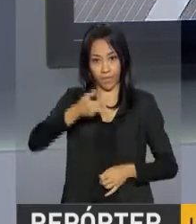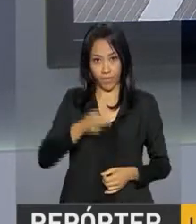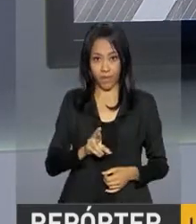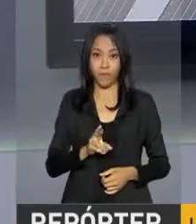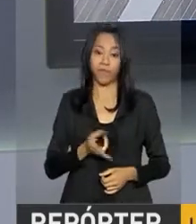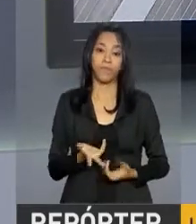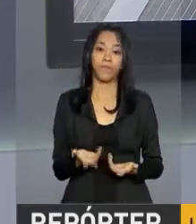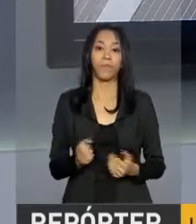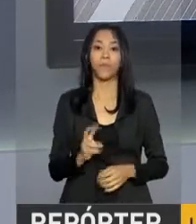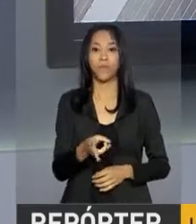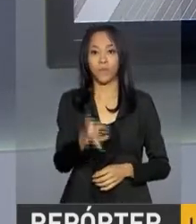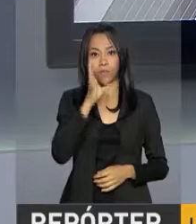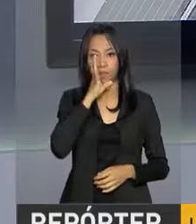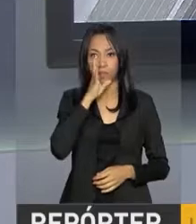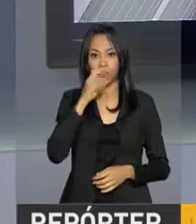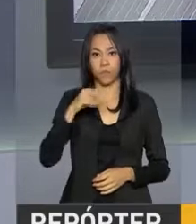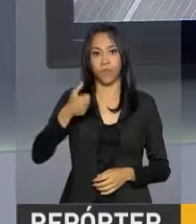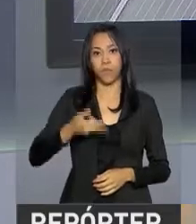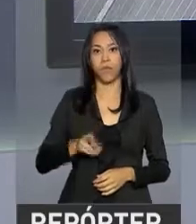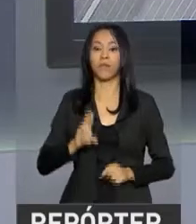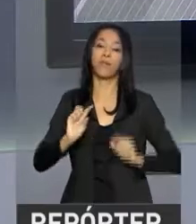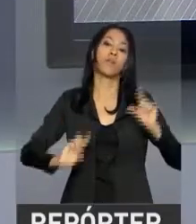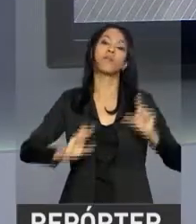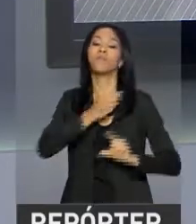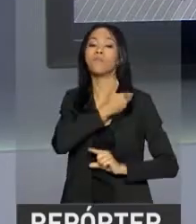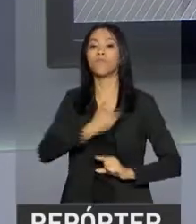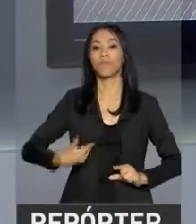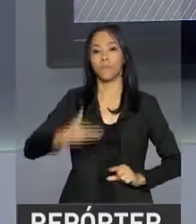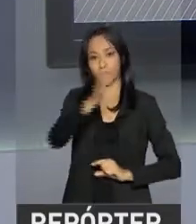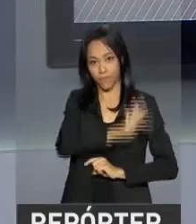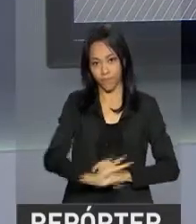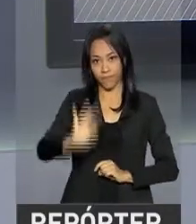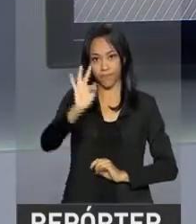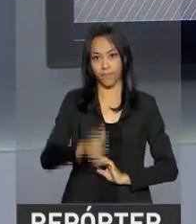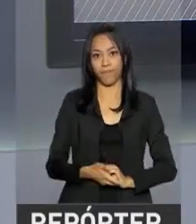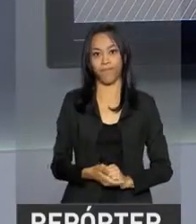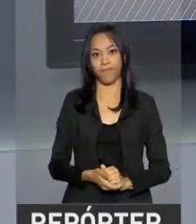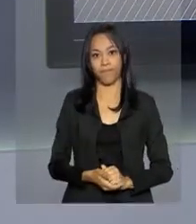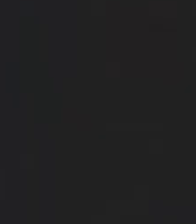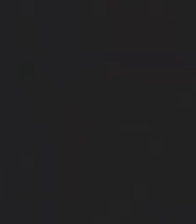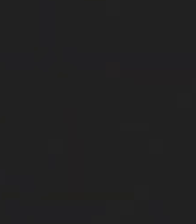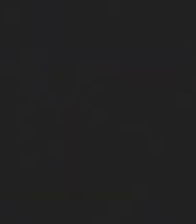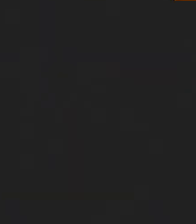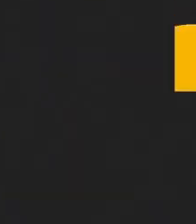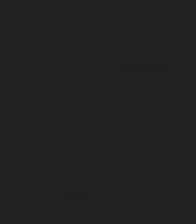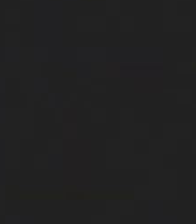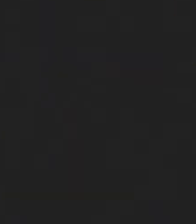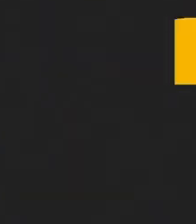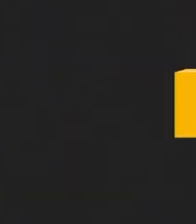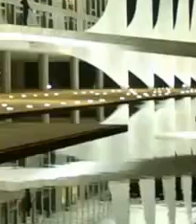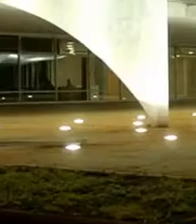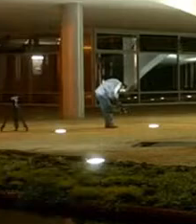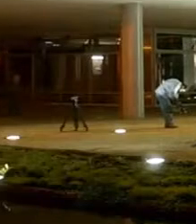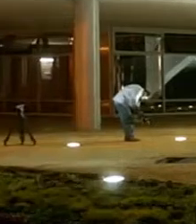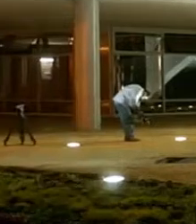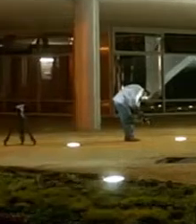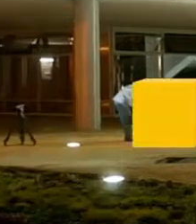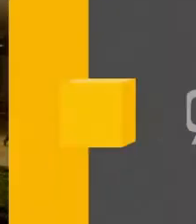NBR na internet. Continue com a gente na NBR, a TV do Governo Federal.